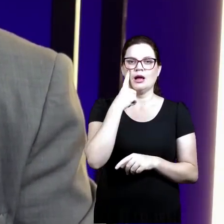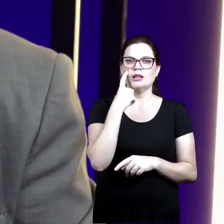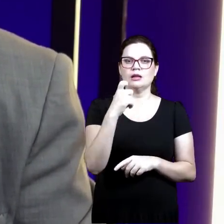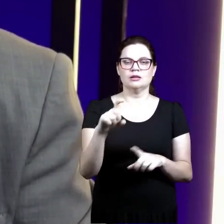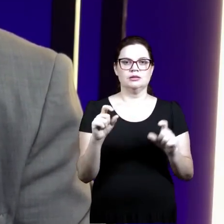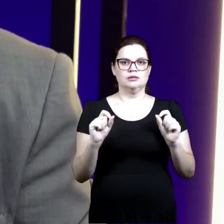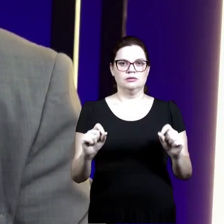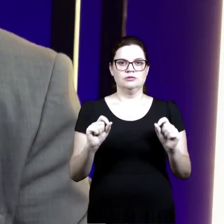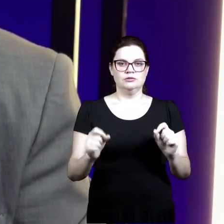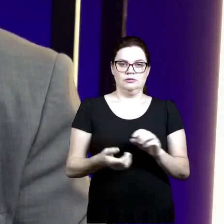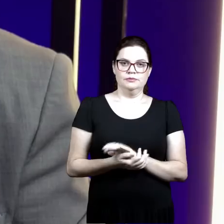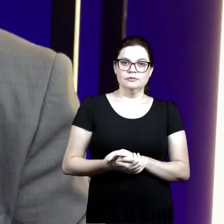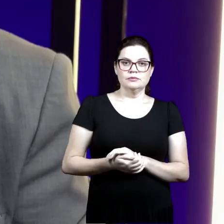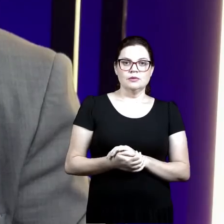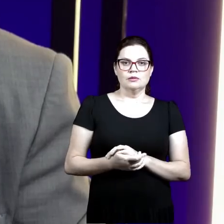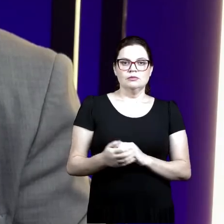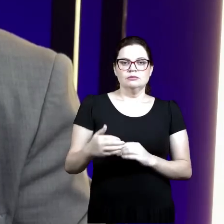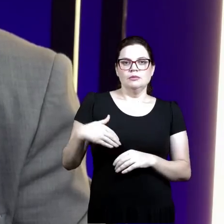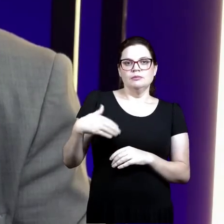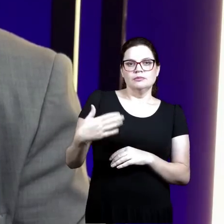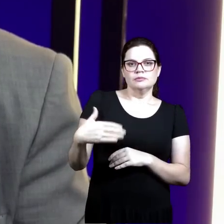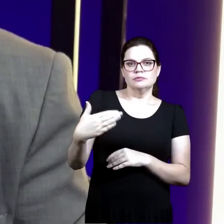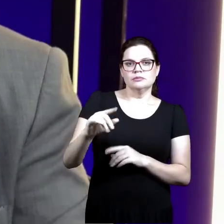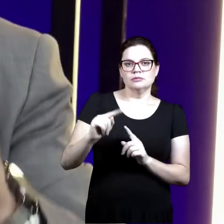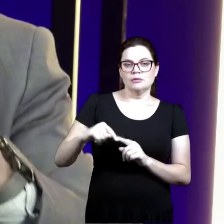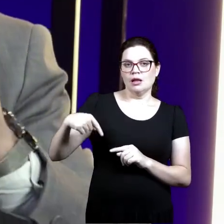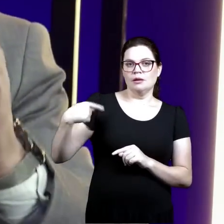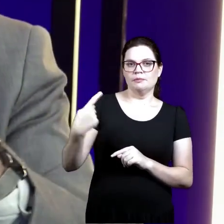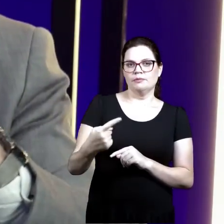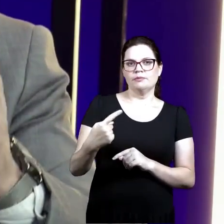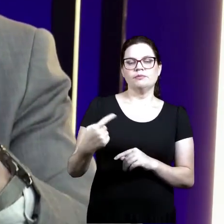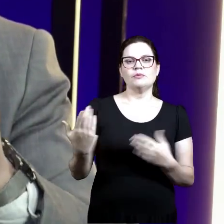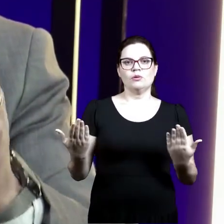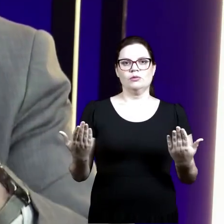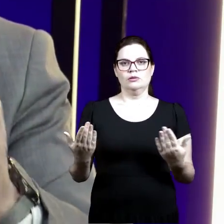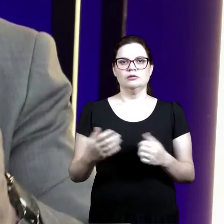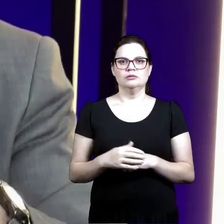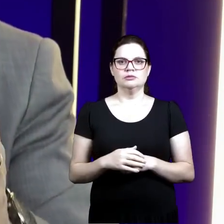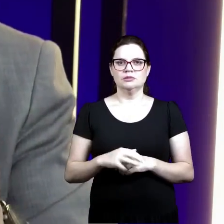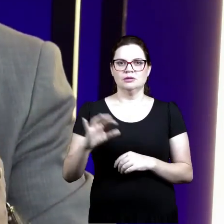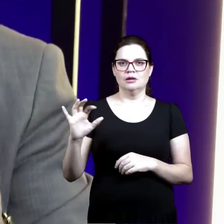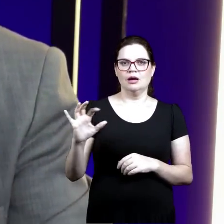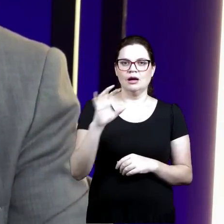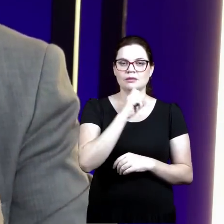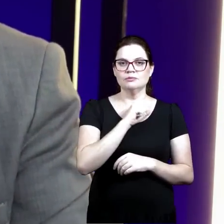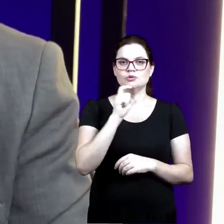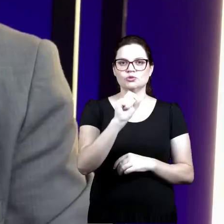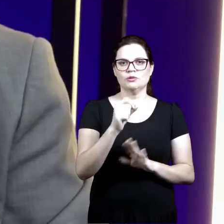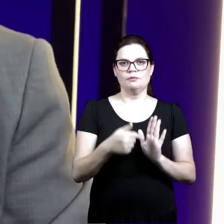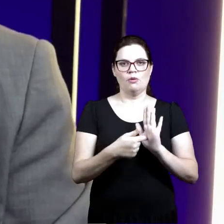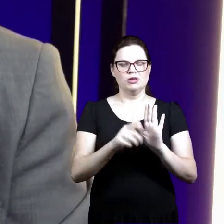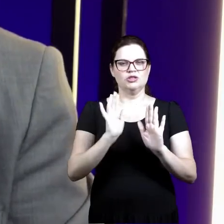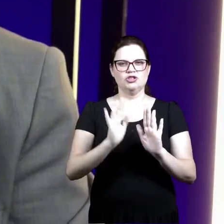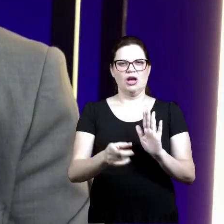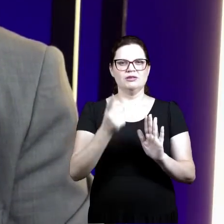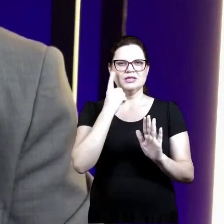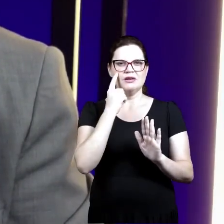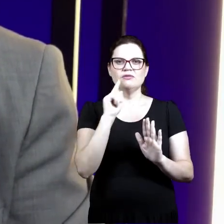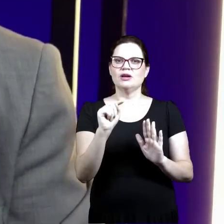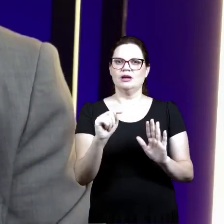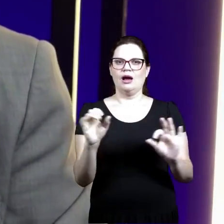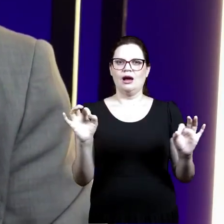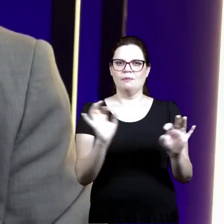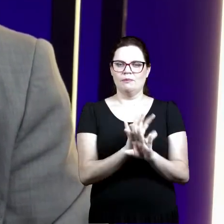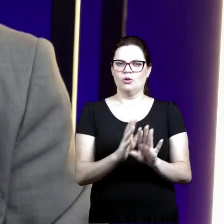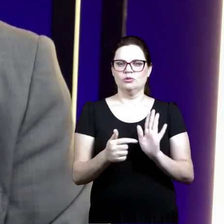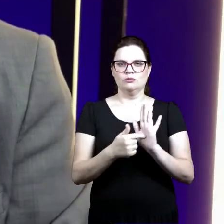porque passa um pouco tempo, né? De 1 a 4 de abril, eles projetam essa morte, né? A cronologia. E no